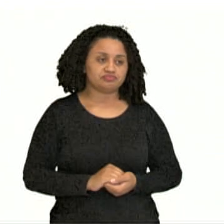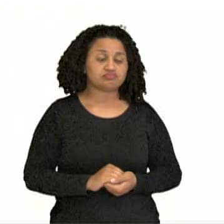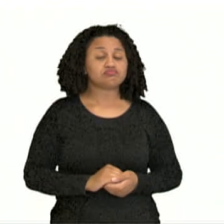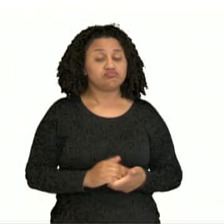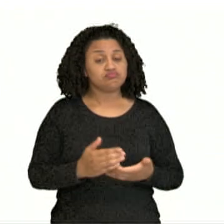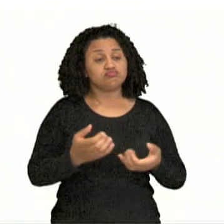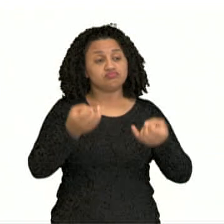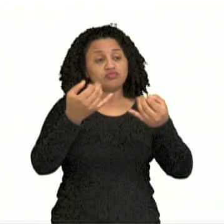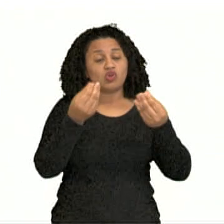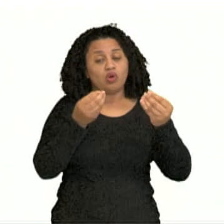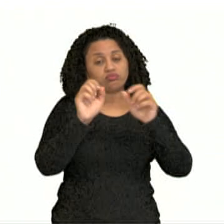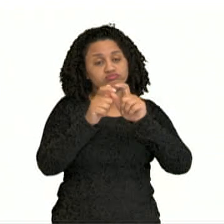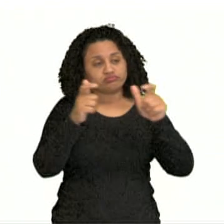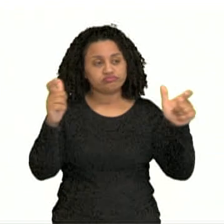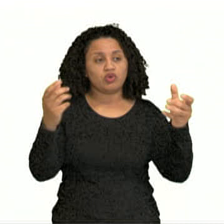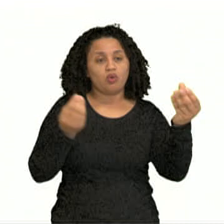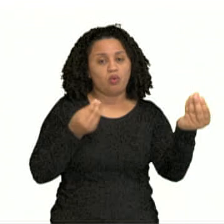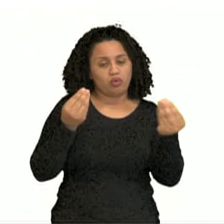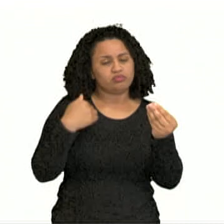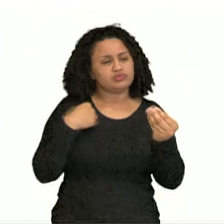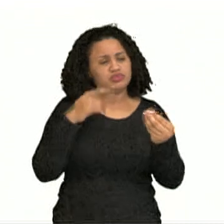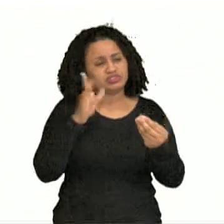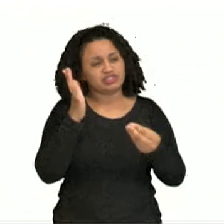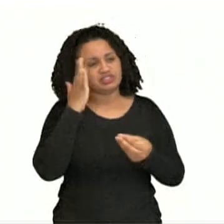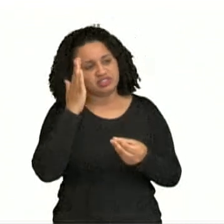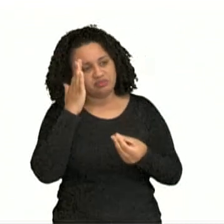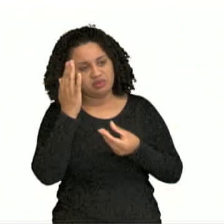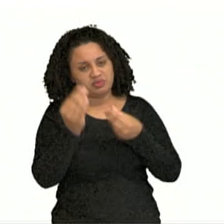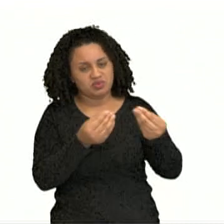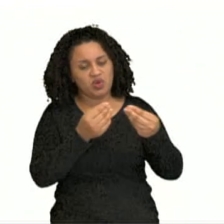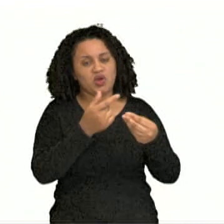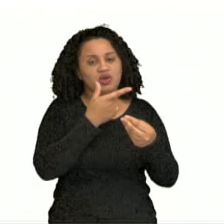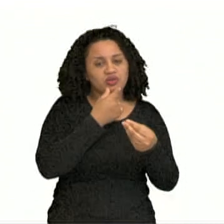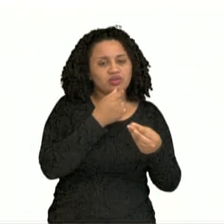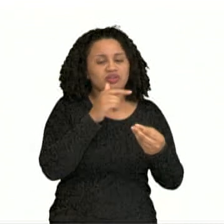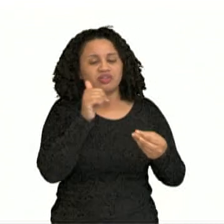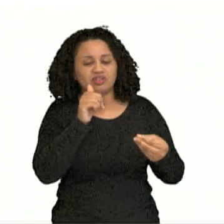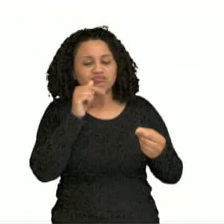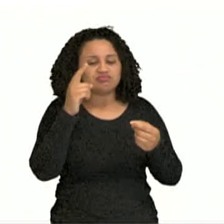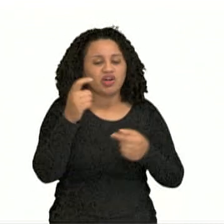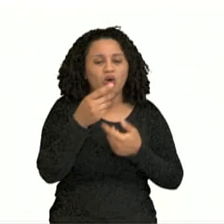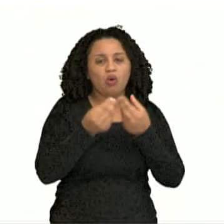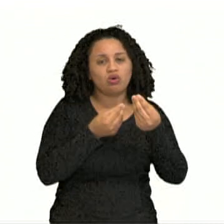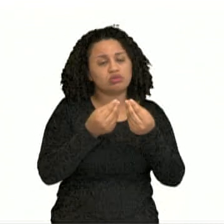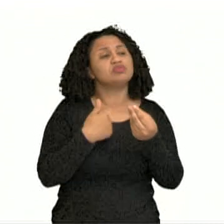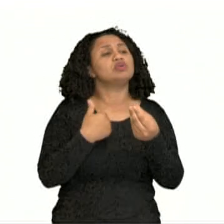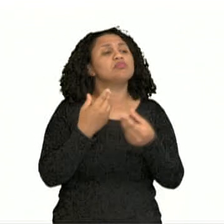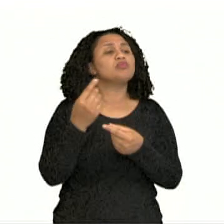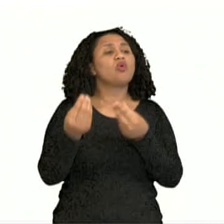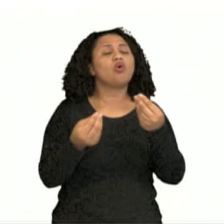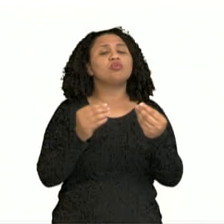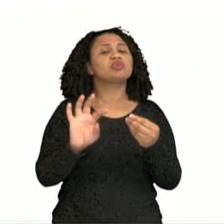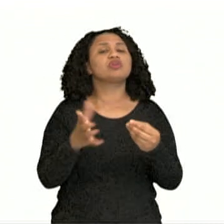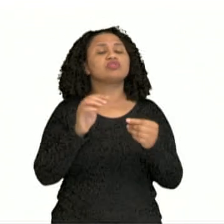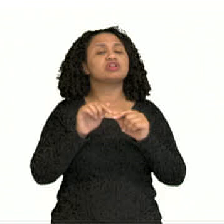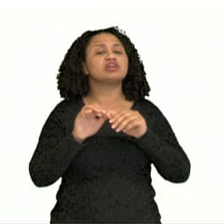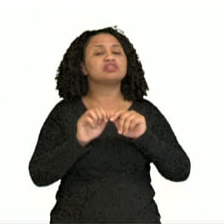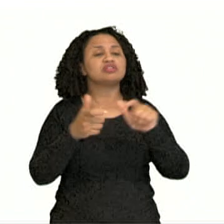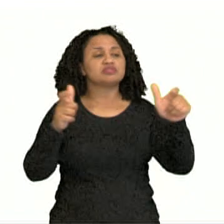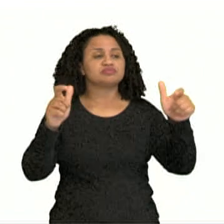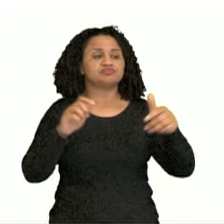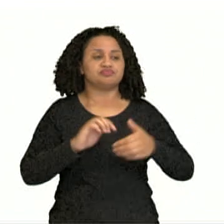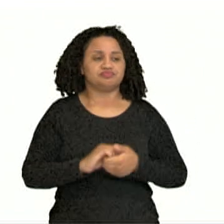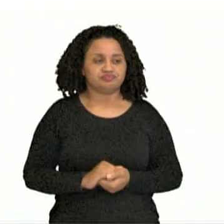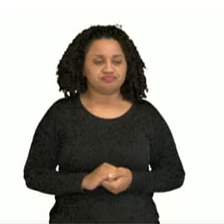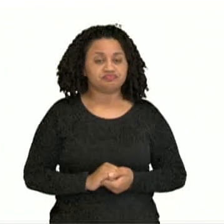Falando em reprodução, já conhecemos os gametas masculino e feminino. Como acontece a reprodução das briófitas? Então vamos